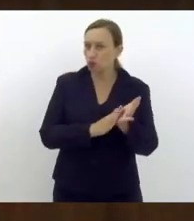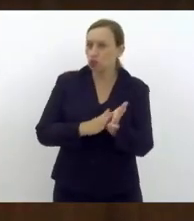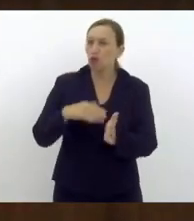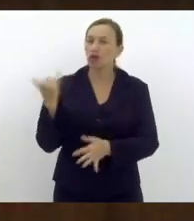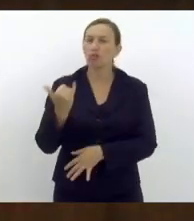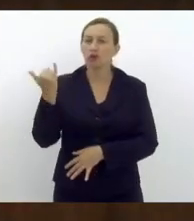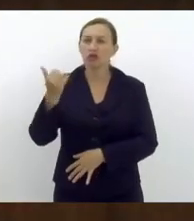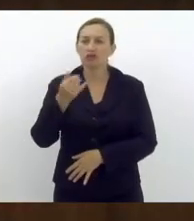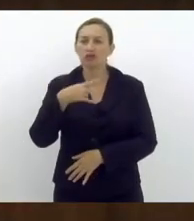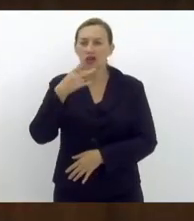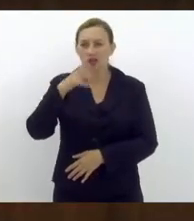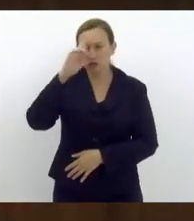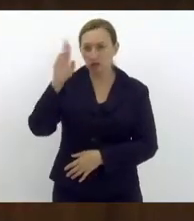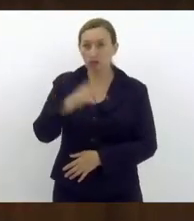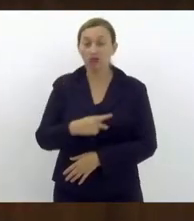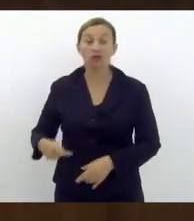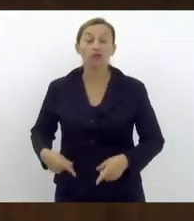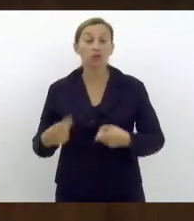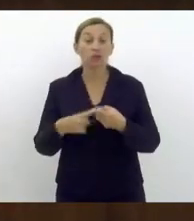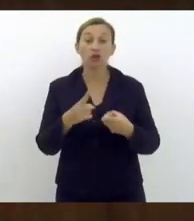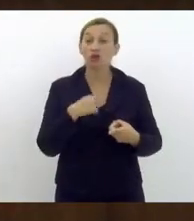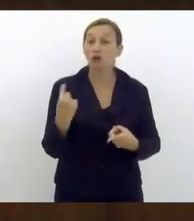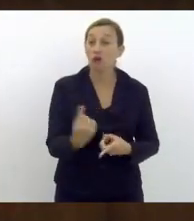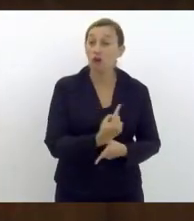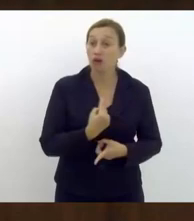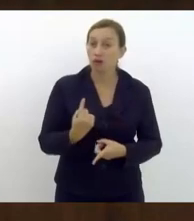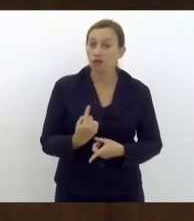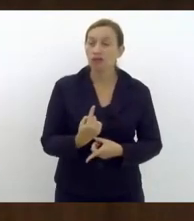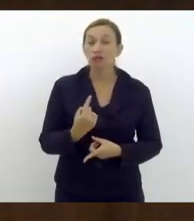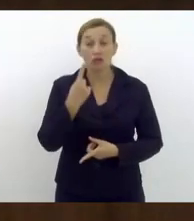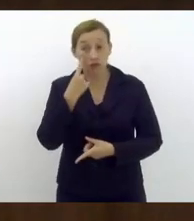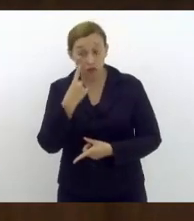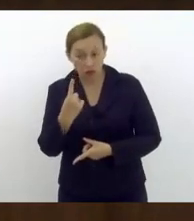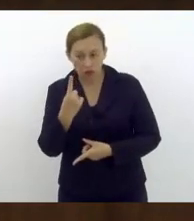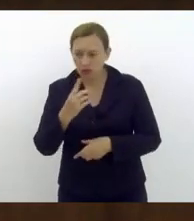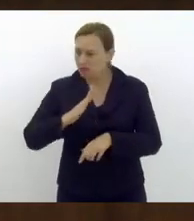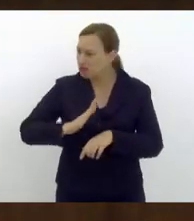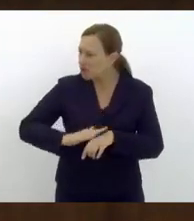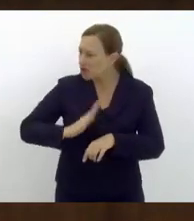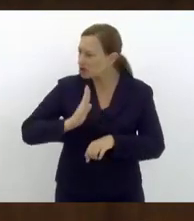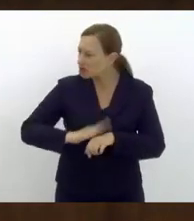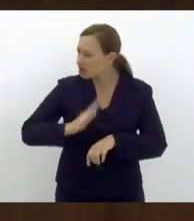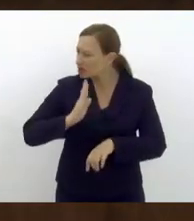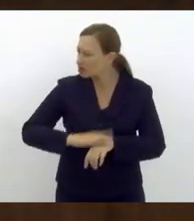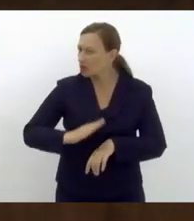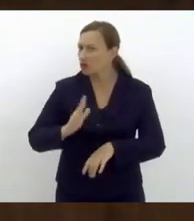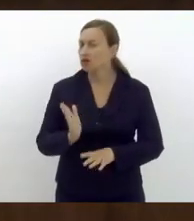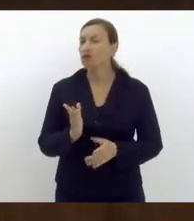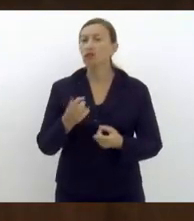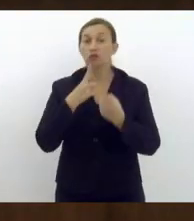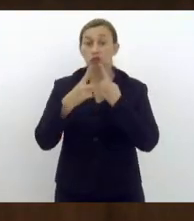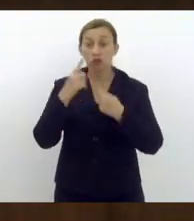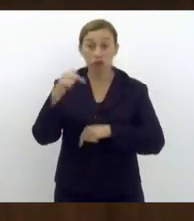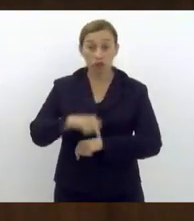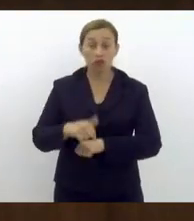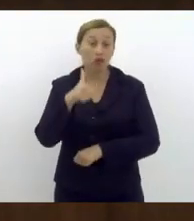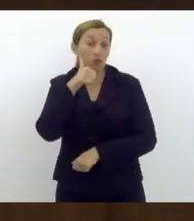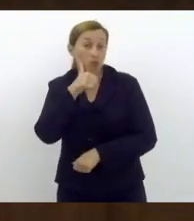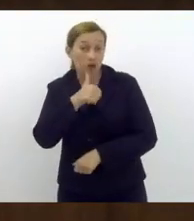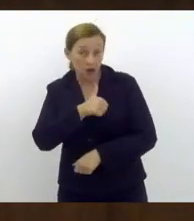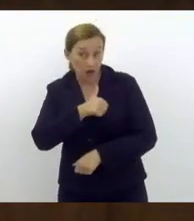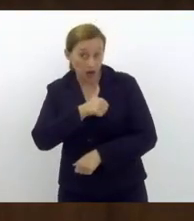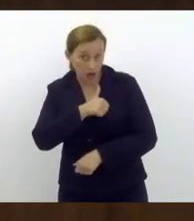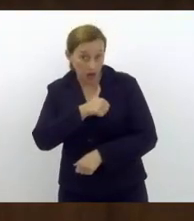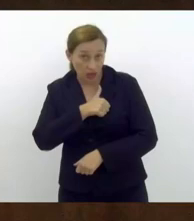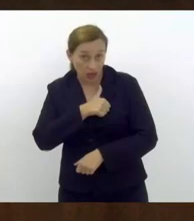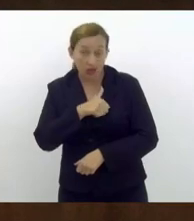dizer isso, senhor presidente, porque nós... Temos visto cada vez mais, acabamos de fazer uma discussão aqui sobre mulher